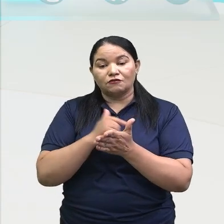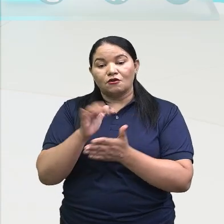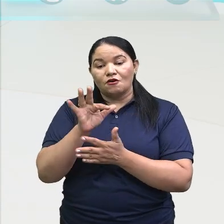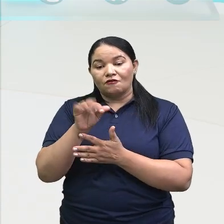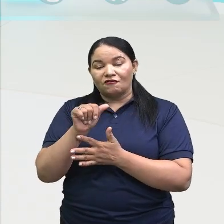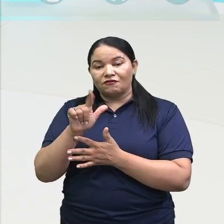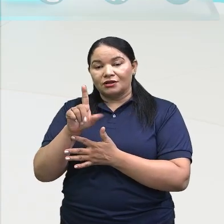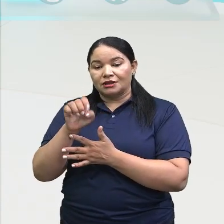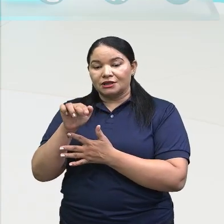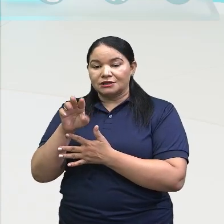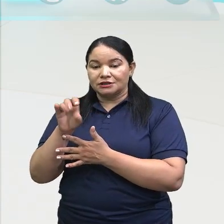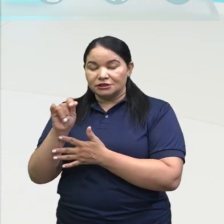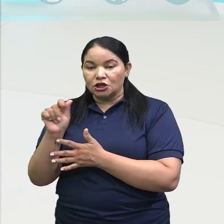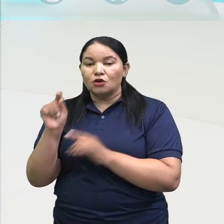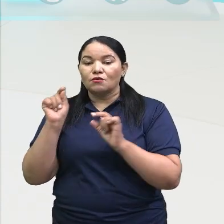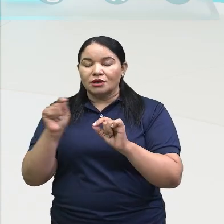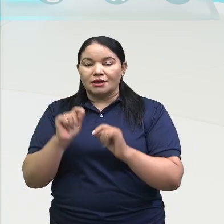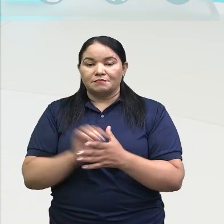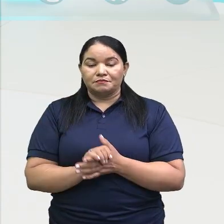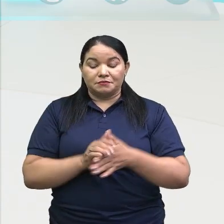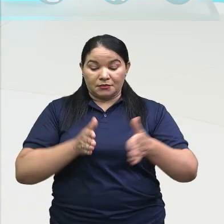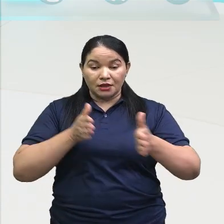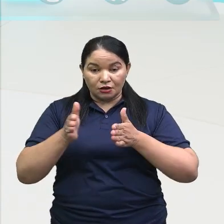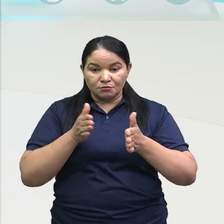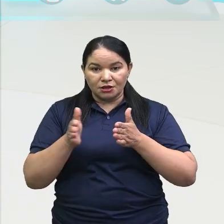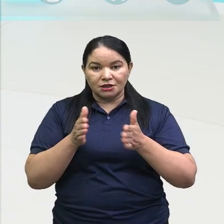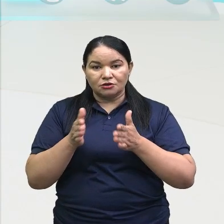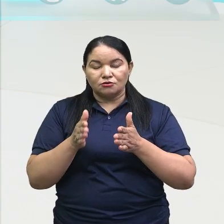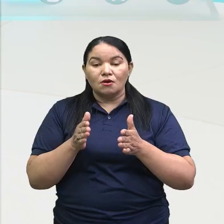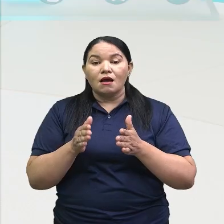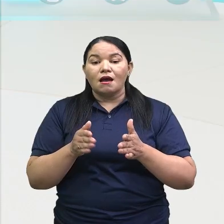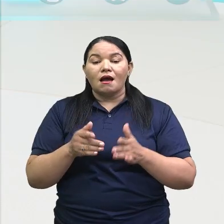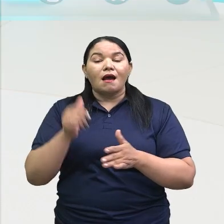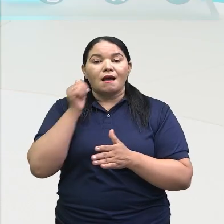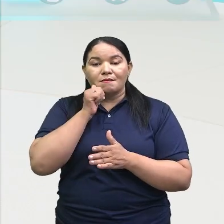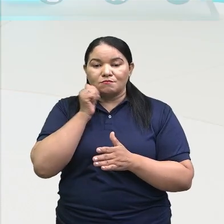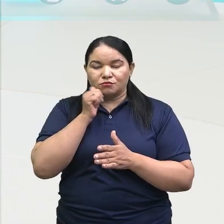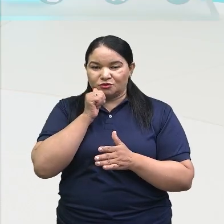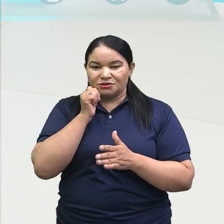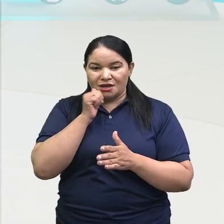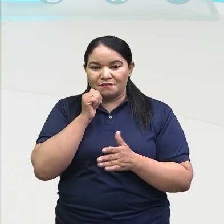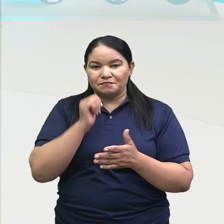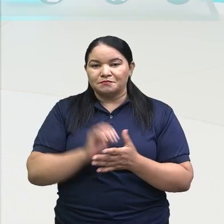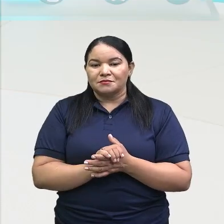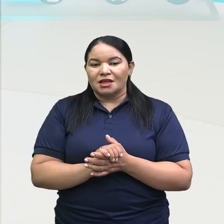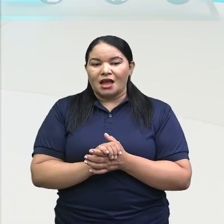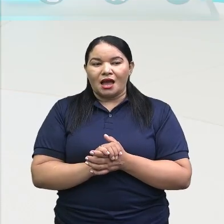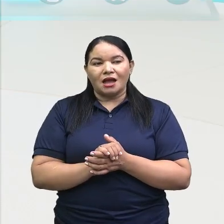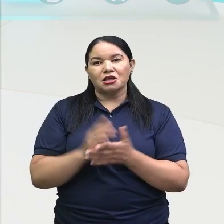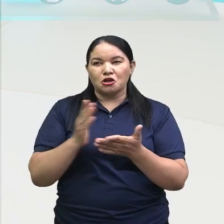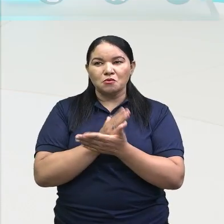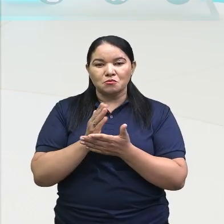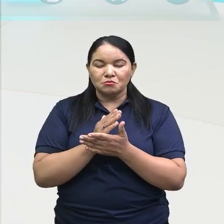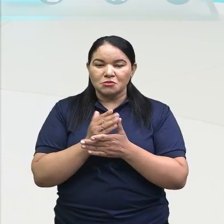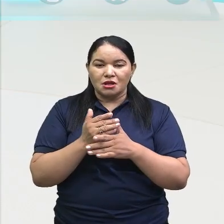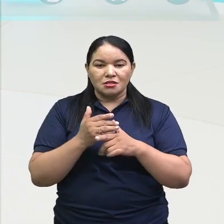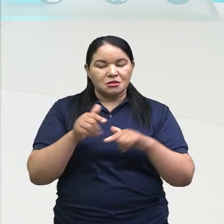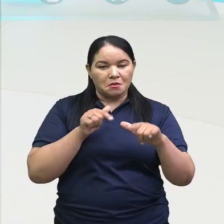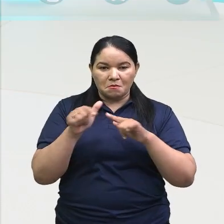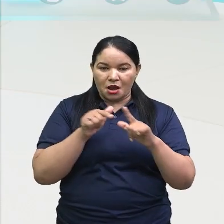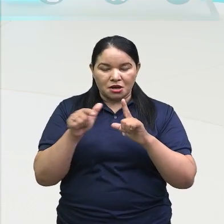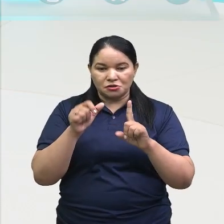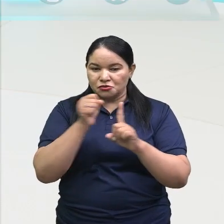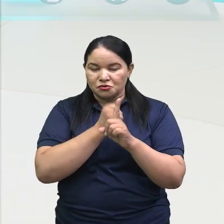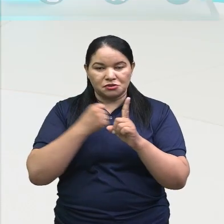perceberam aí, eu até coloquei, que à época a mulher não podia assumir certas posições